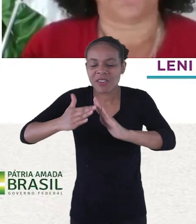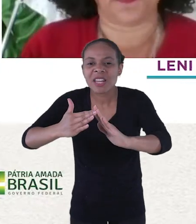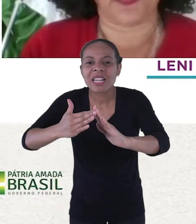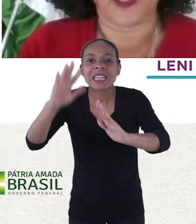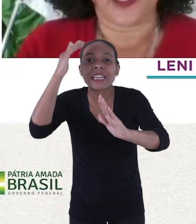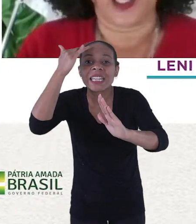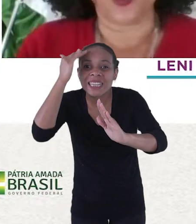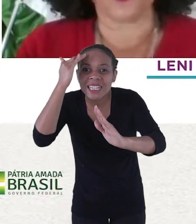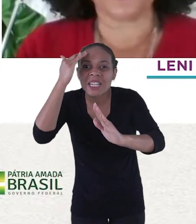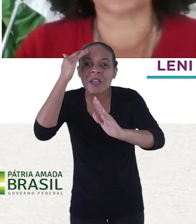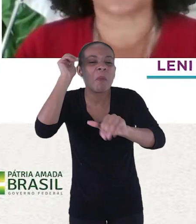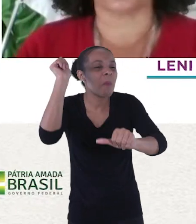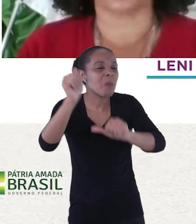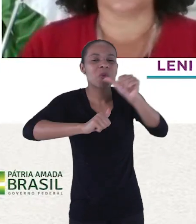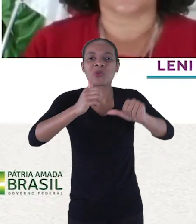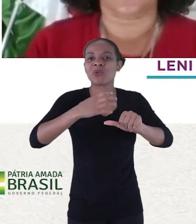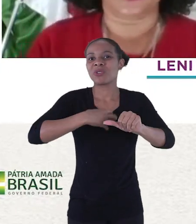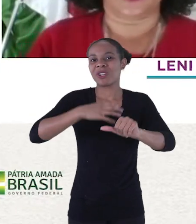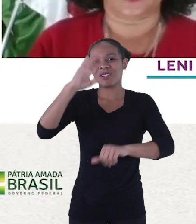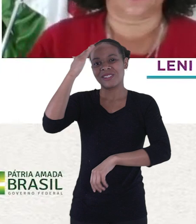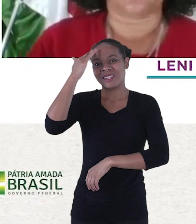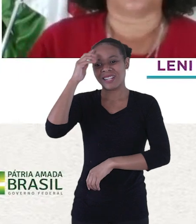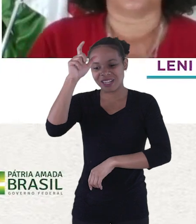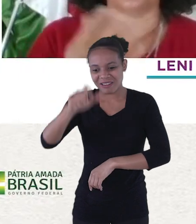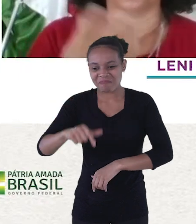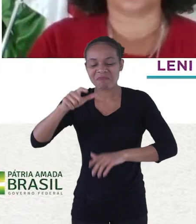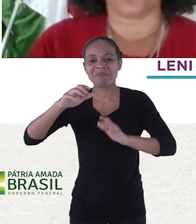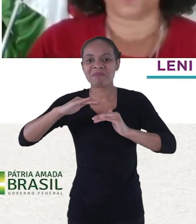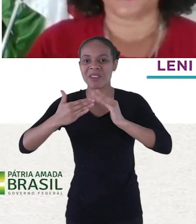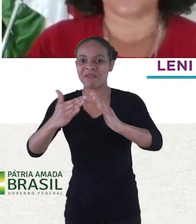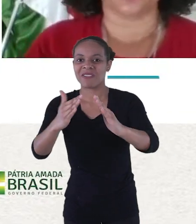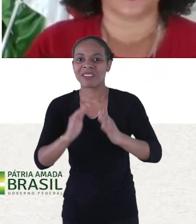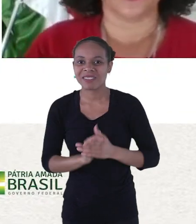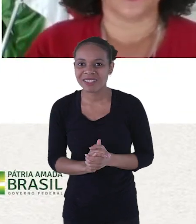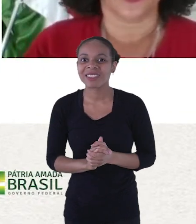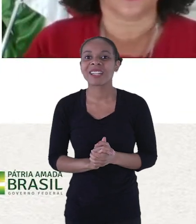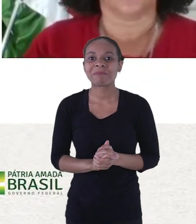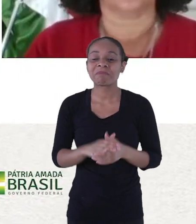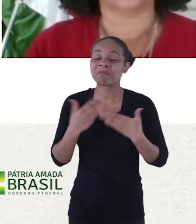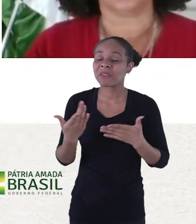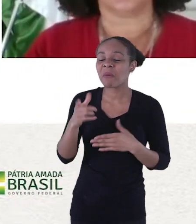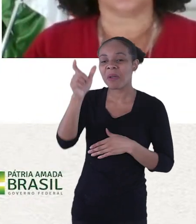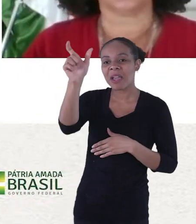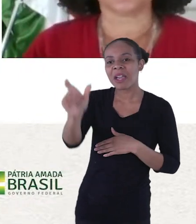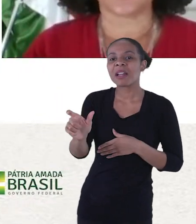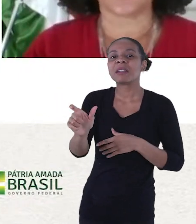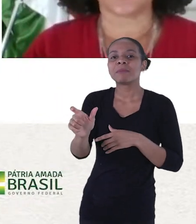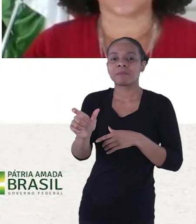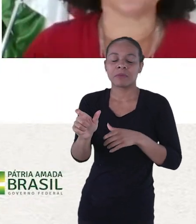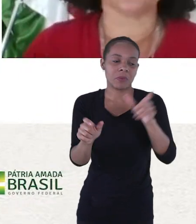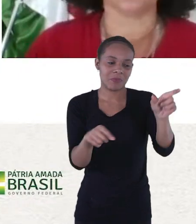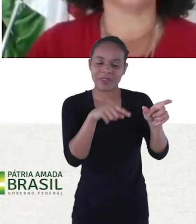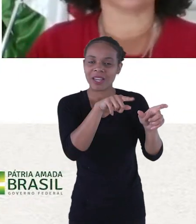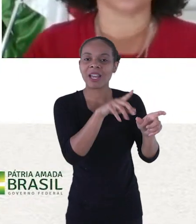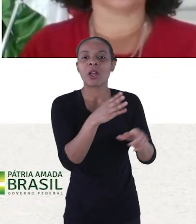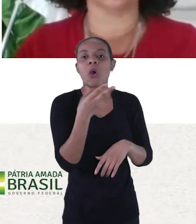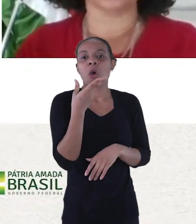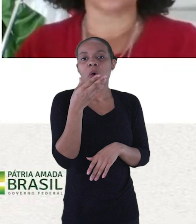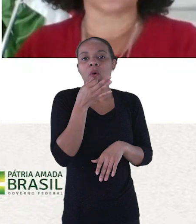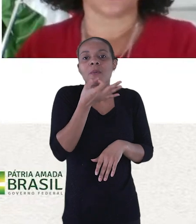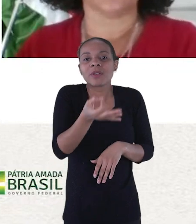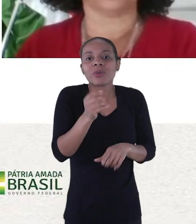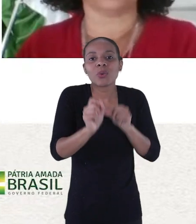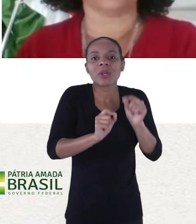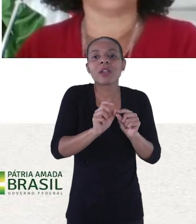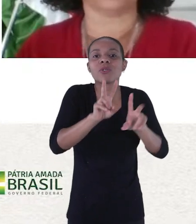a periferia. A obra de Carolina, o Tom estava comentando aí, a sociedade comentava,